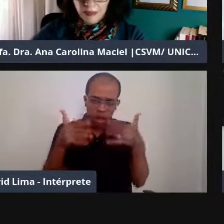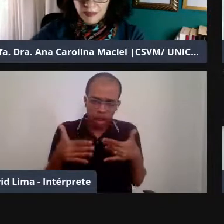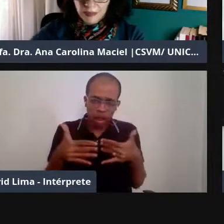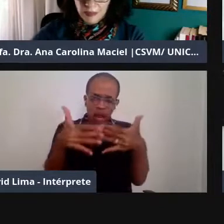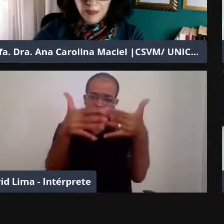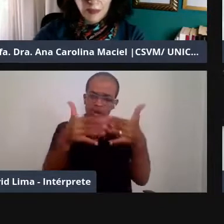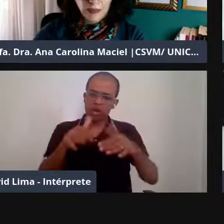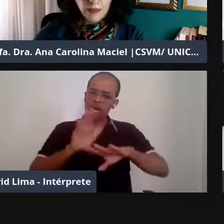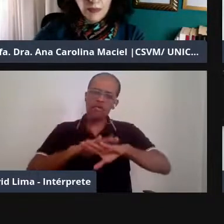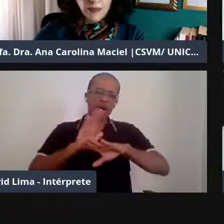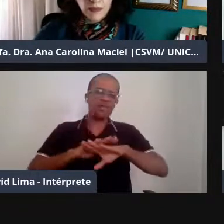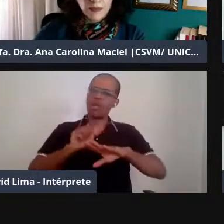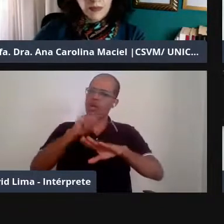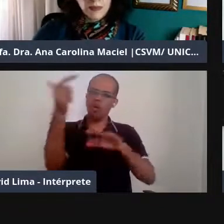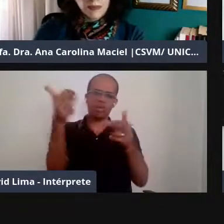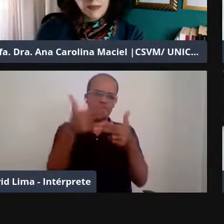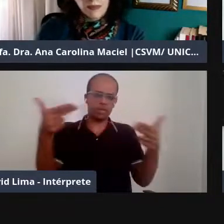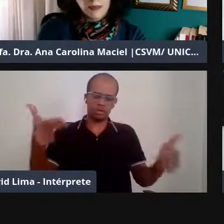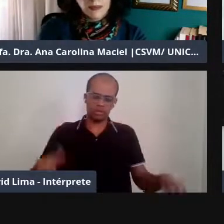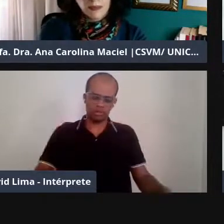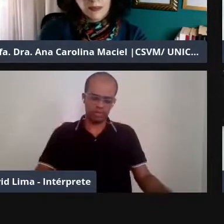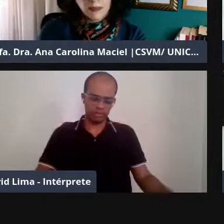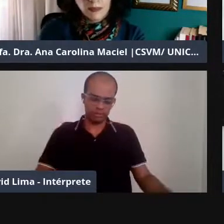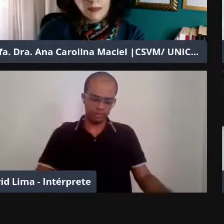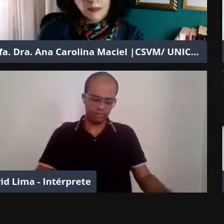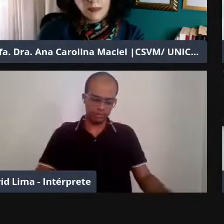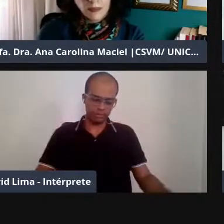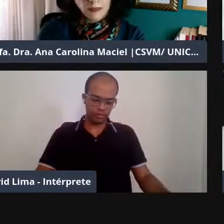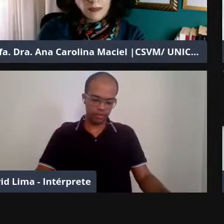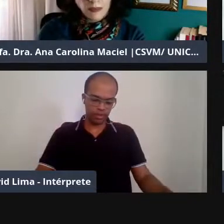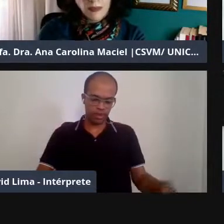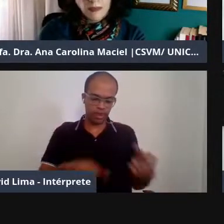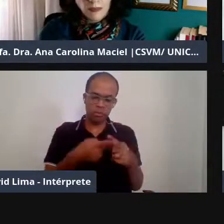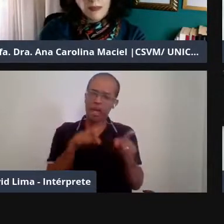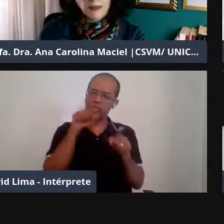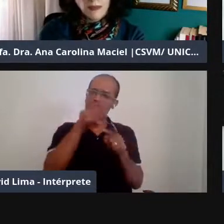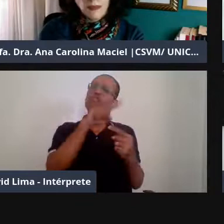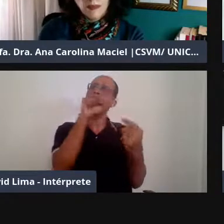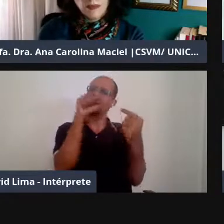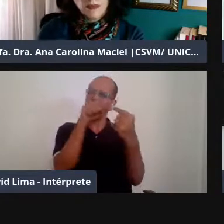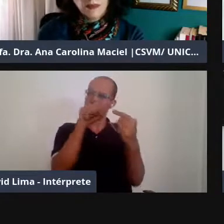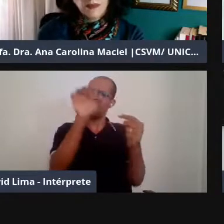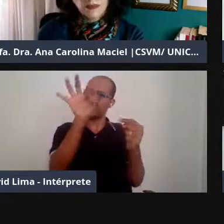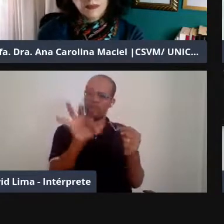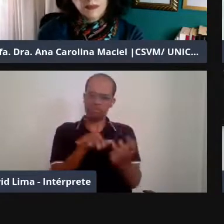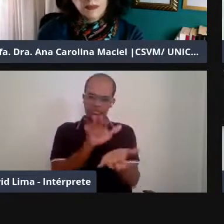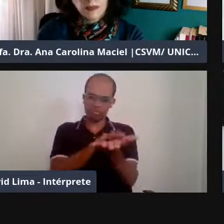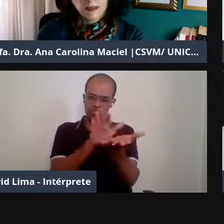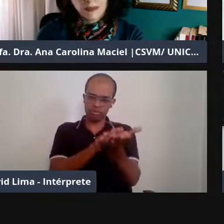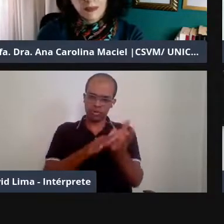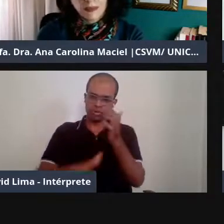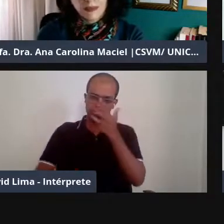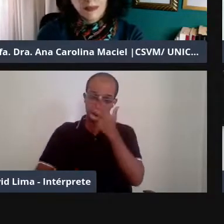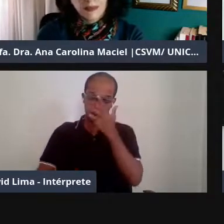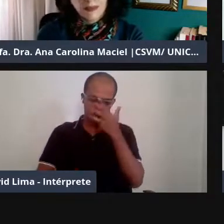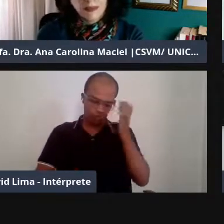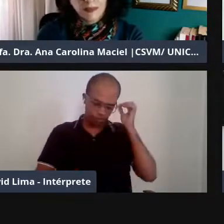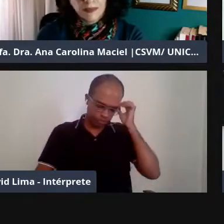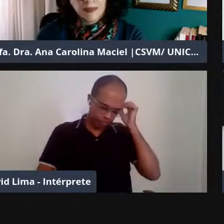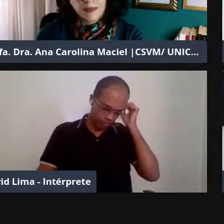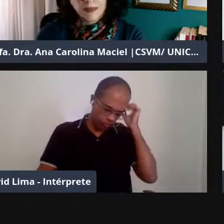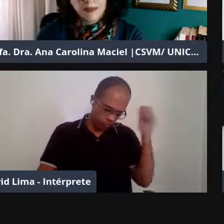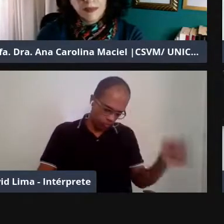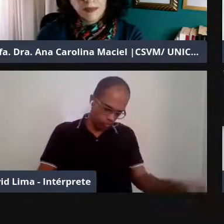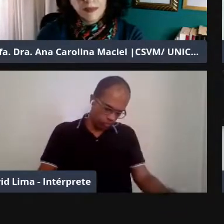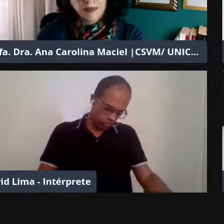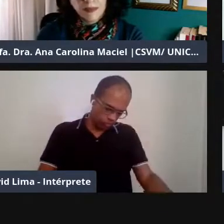fazer outras considerações. Mas você foi muito objetiva, viu? Meus cumprimentos. E, naturalmente, isso aqui vai rodar,